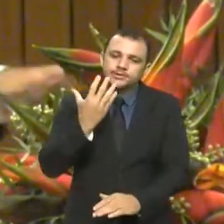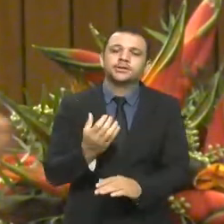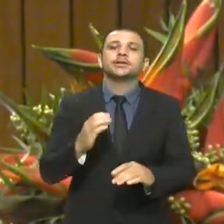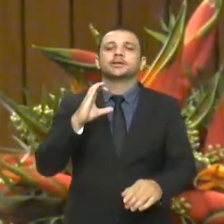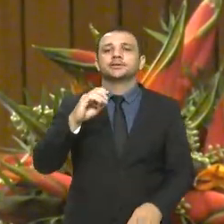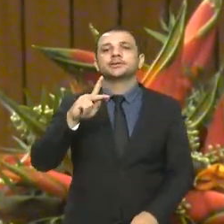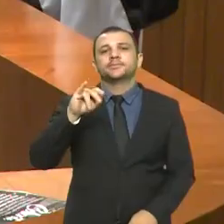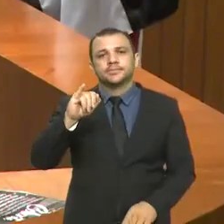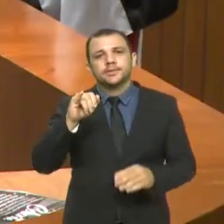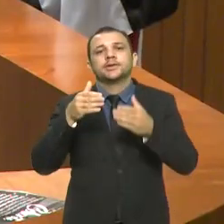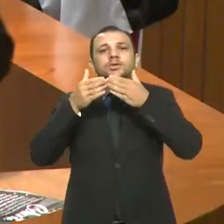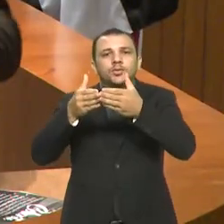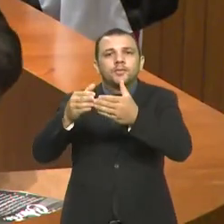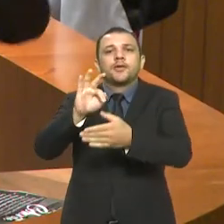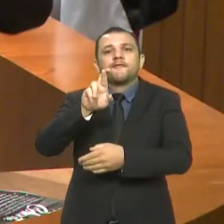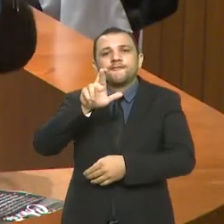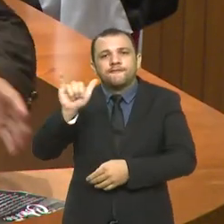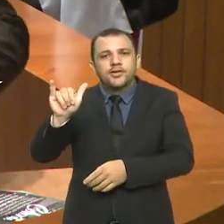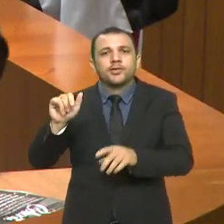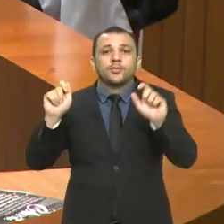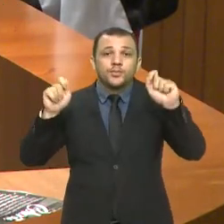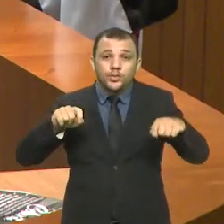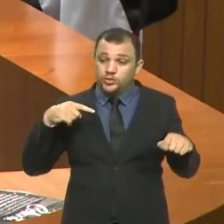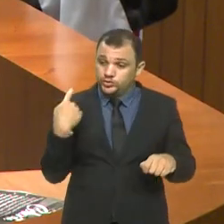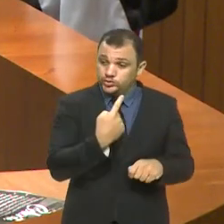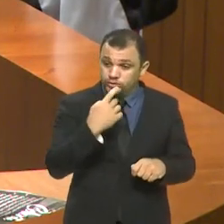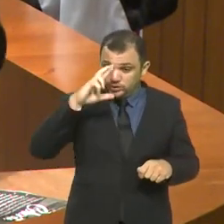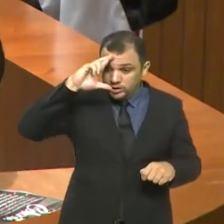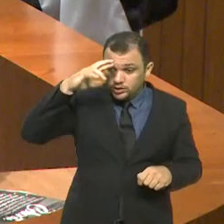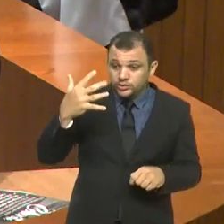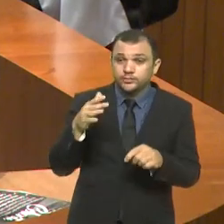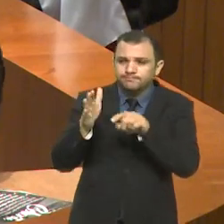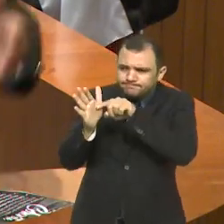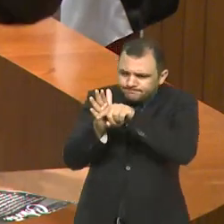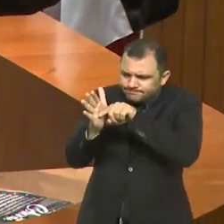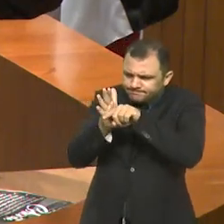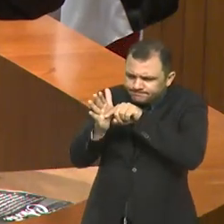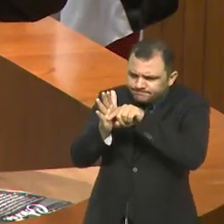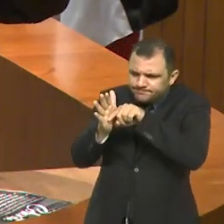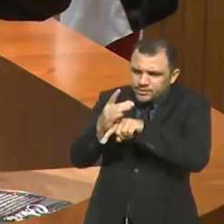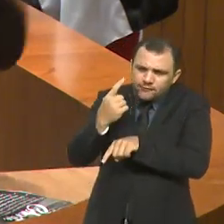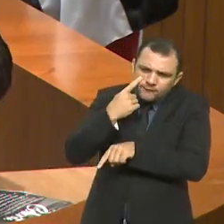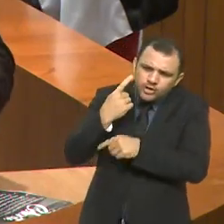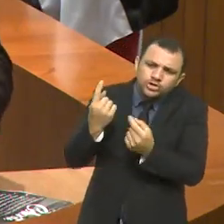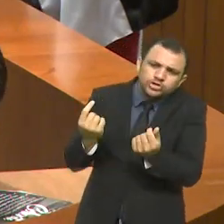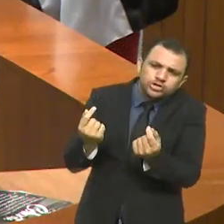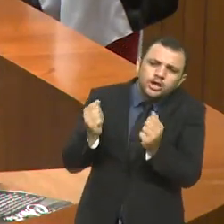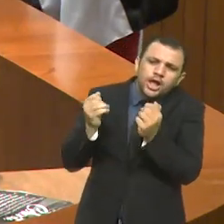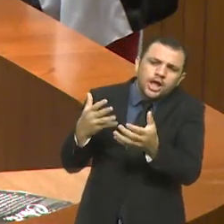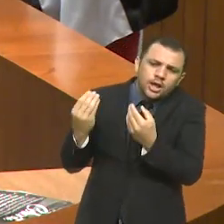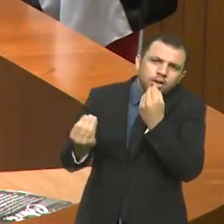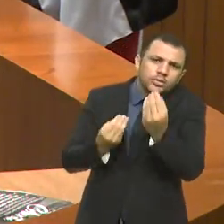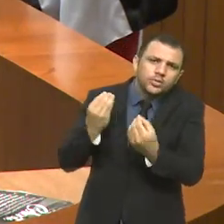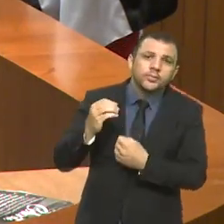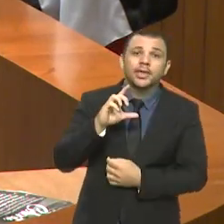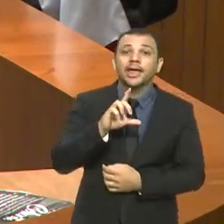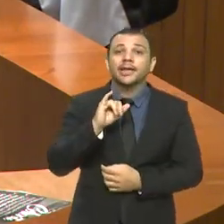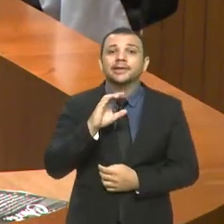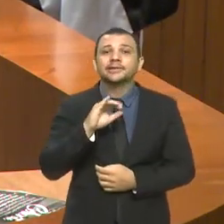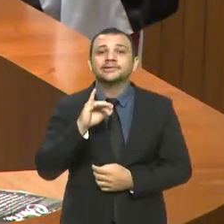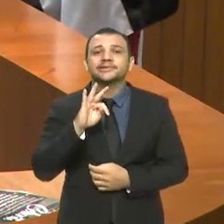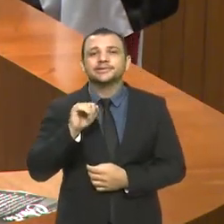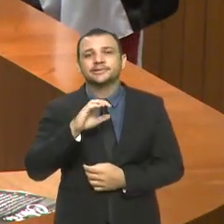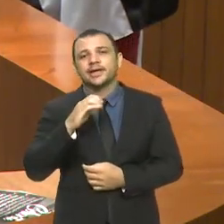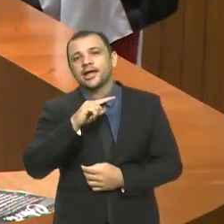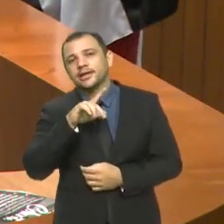possamos investigar para onde está indo o dinheiro, para investigar essa licitação fraudulenta,